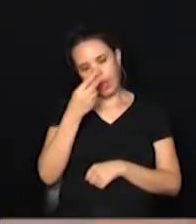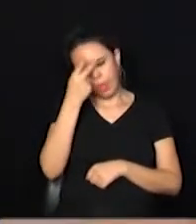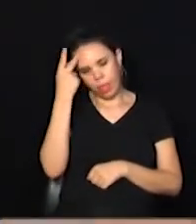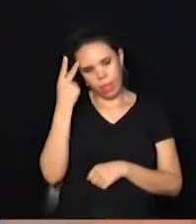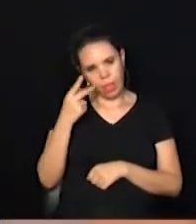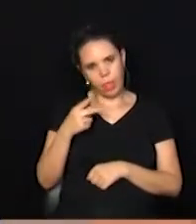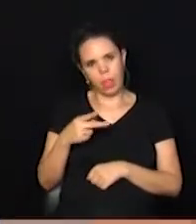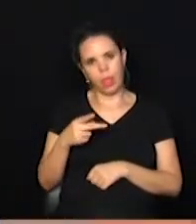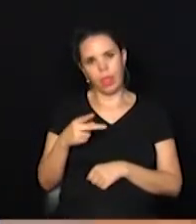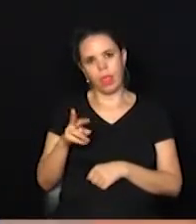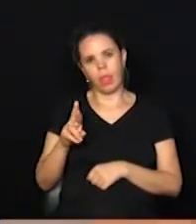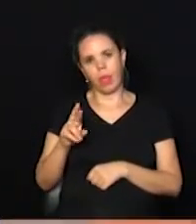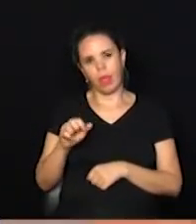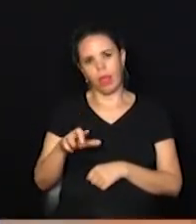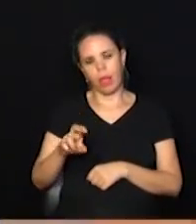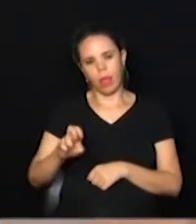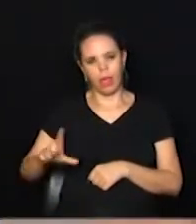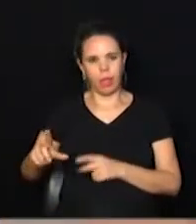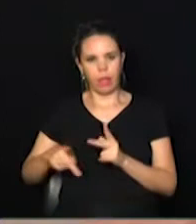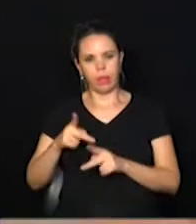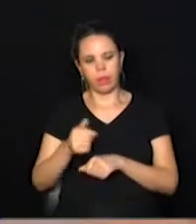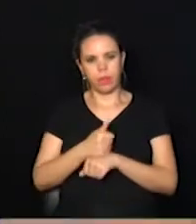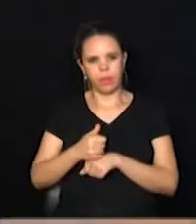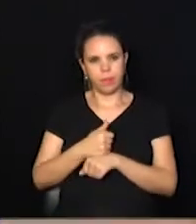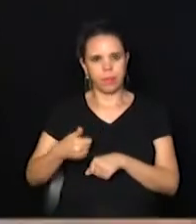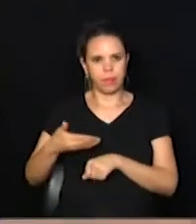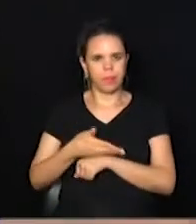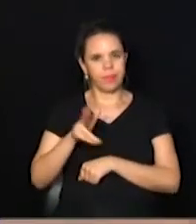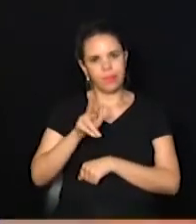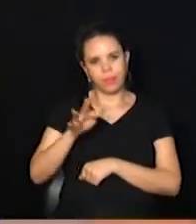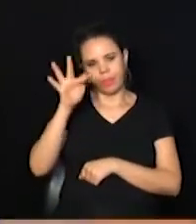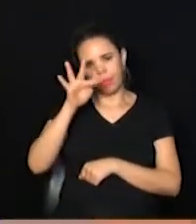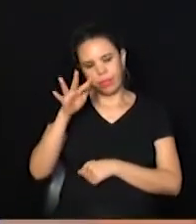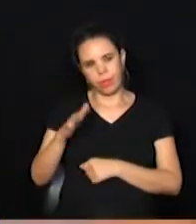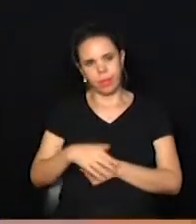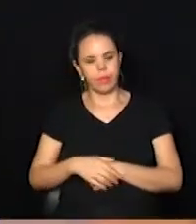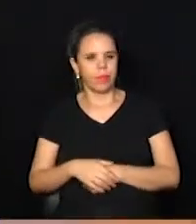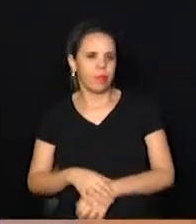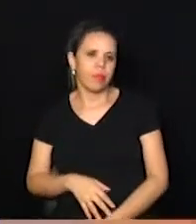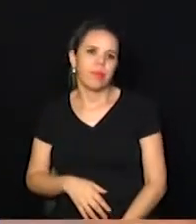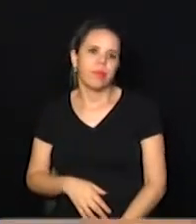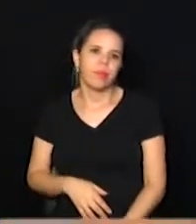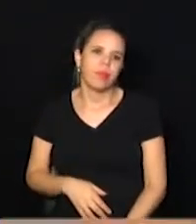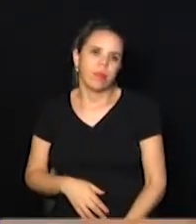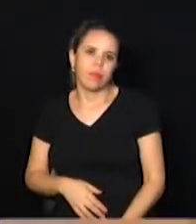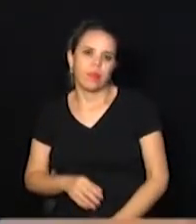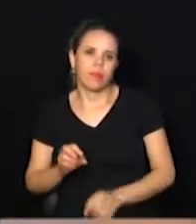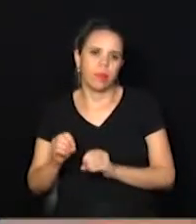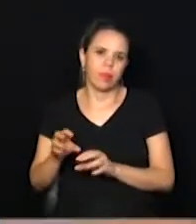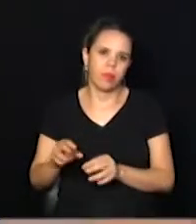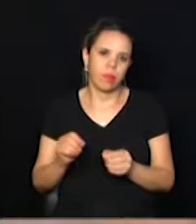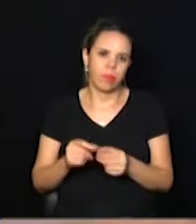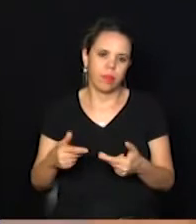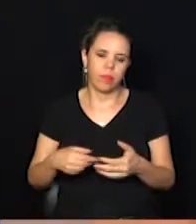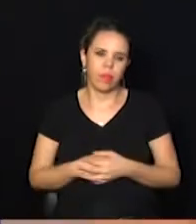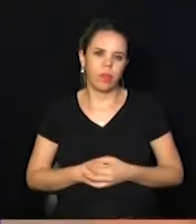Raquel Rolim, Kermina Maricato, toda aquela turma que veio da academia, mas não veio da academia para ensinar a gente a fazer as